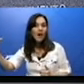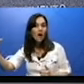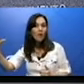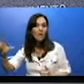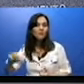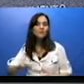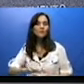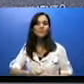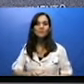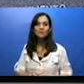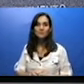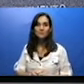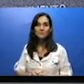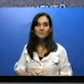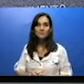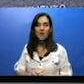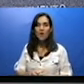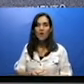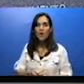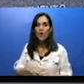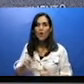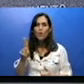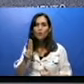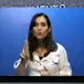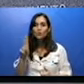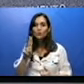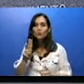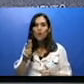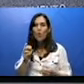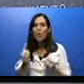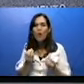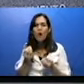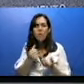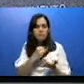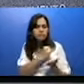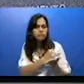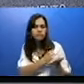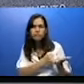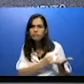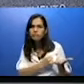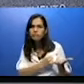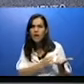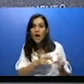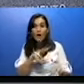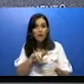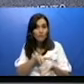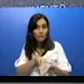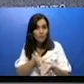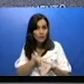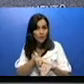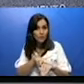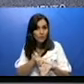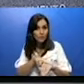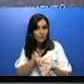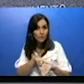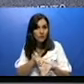usei a legenda proposta no material impresso olha as cores verde